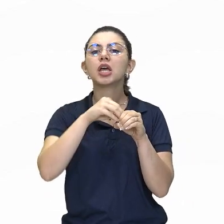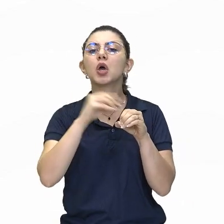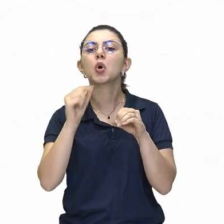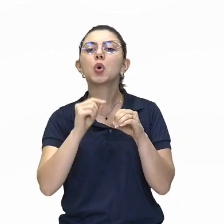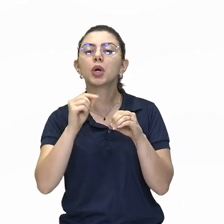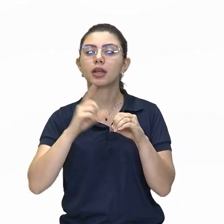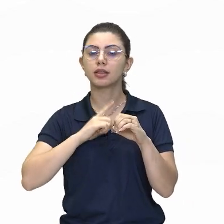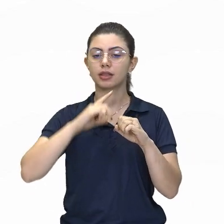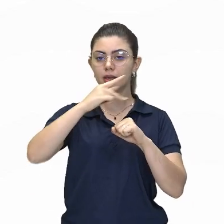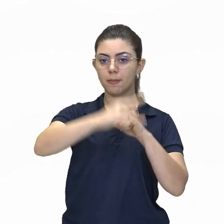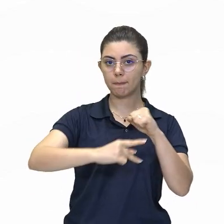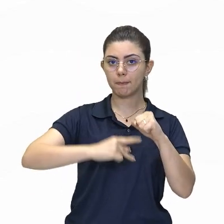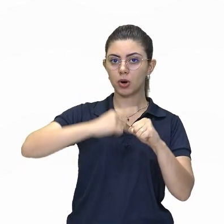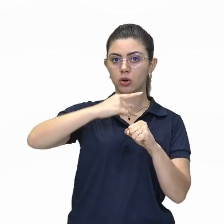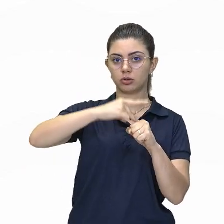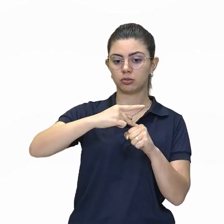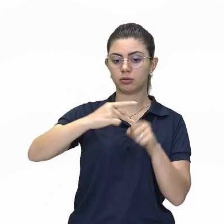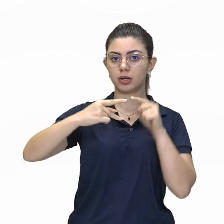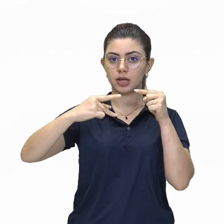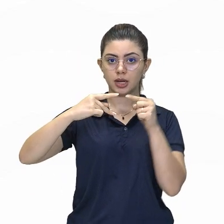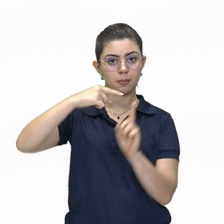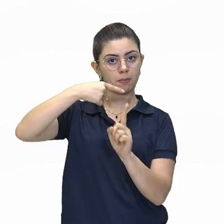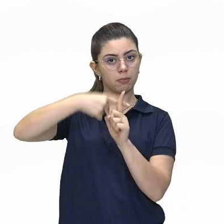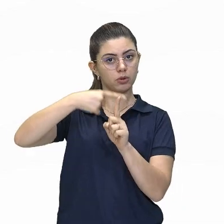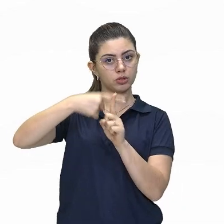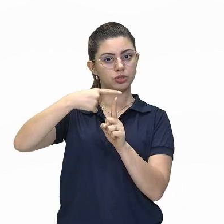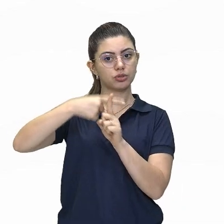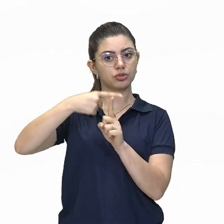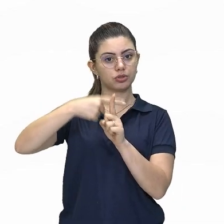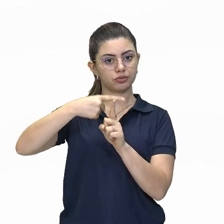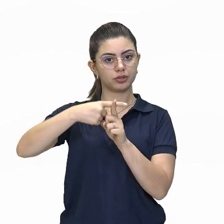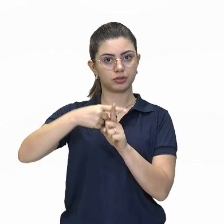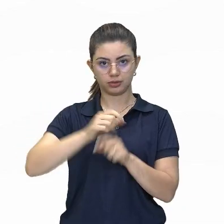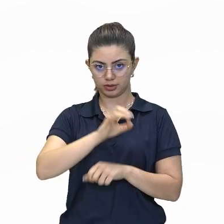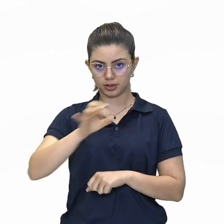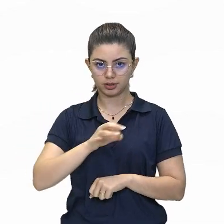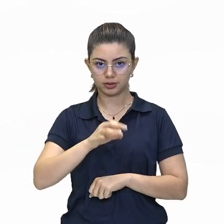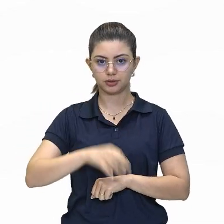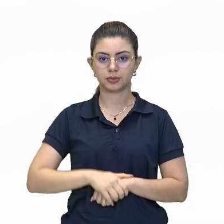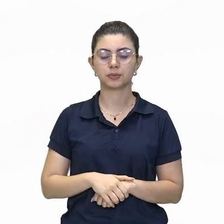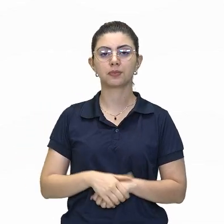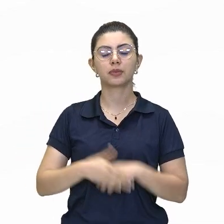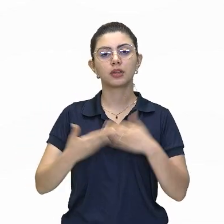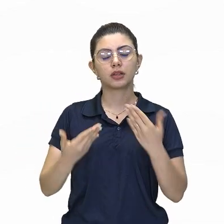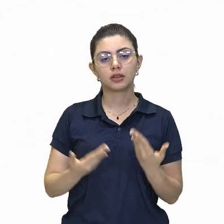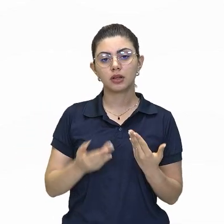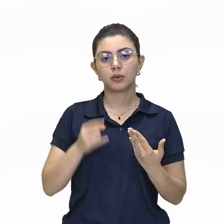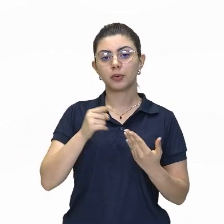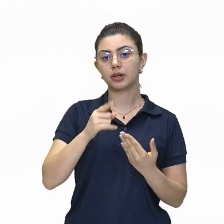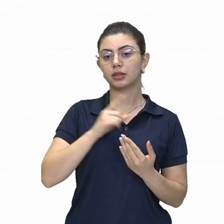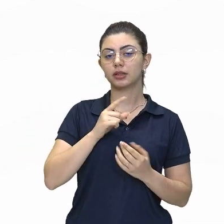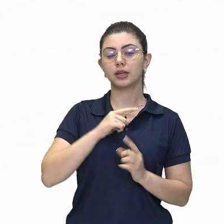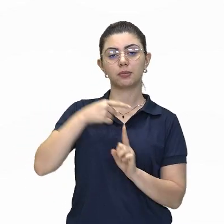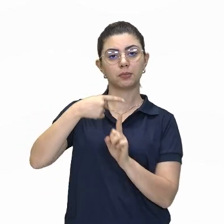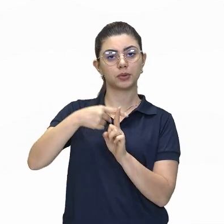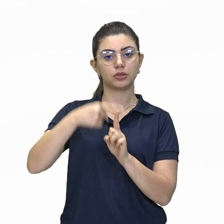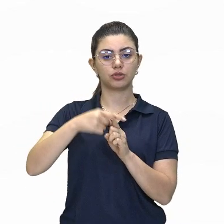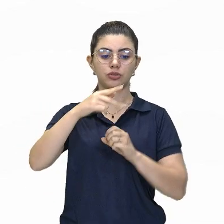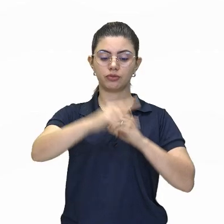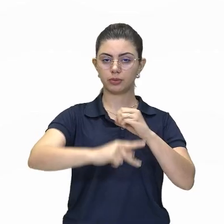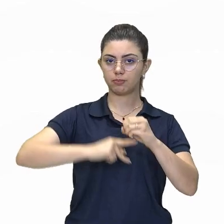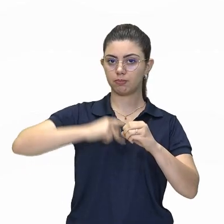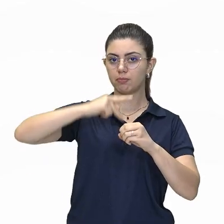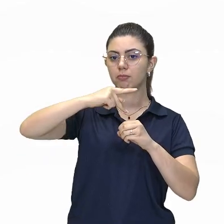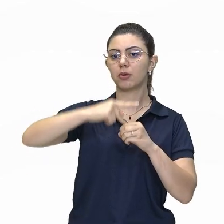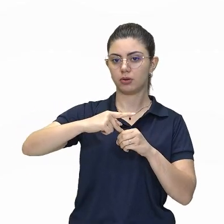que têm carga elétrica positiva, né, são partículas de carga positiva, né, foi atribuído ao próton essa propriedade